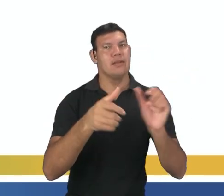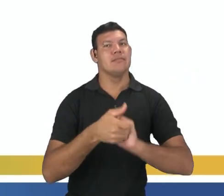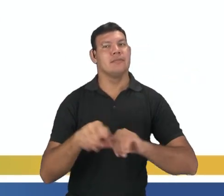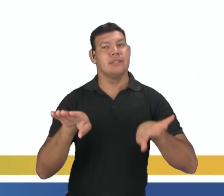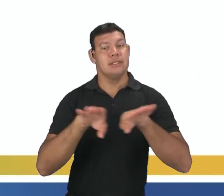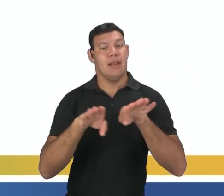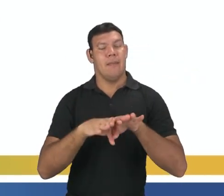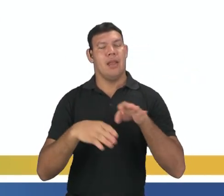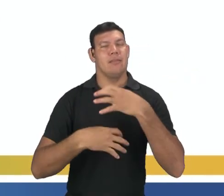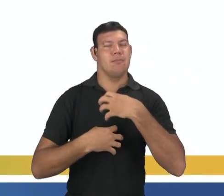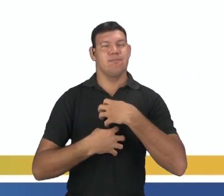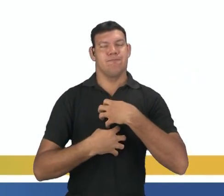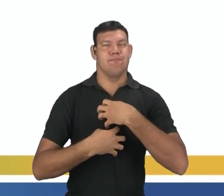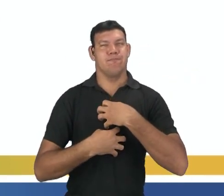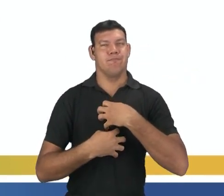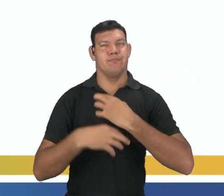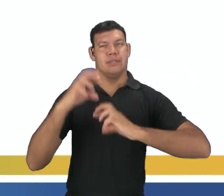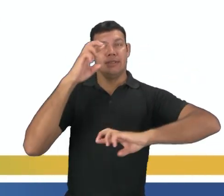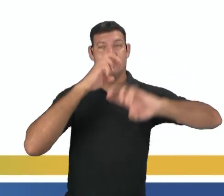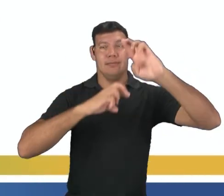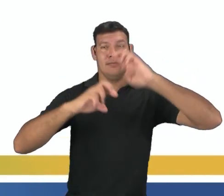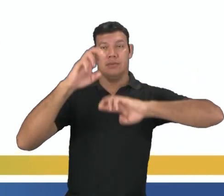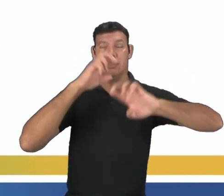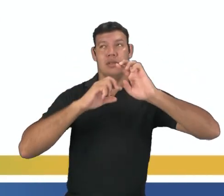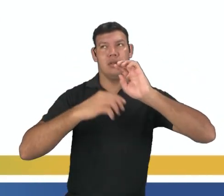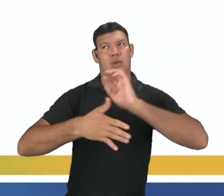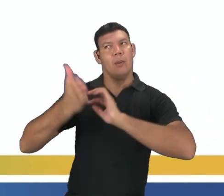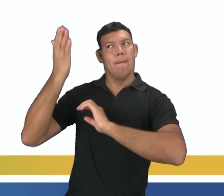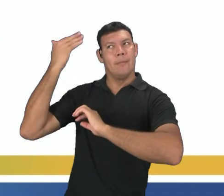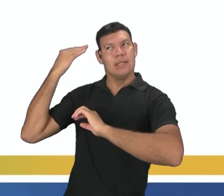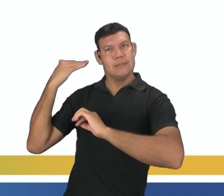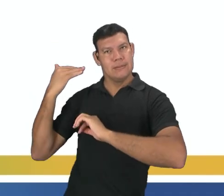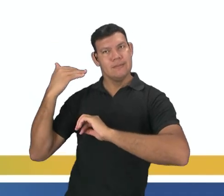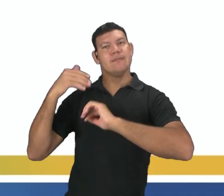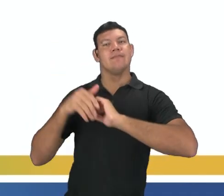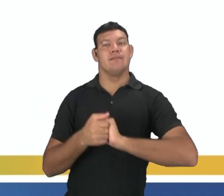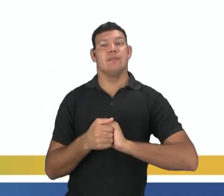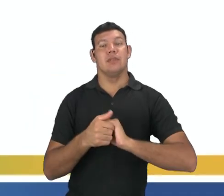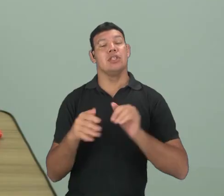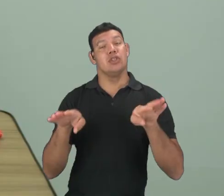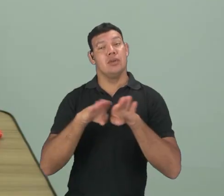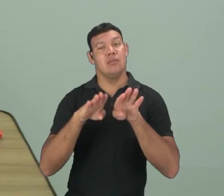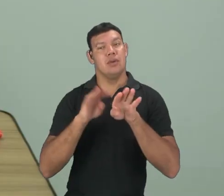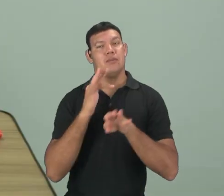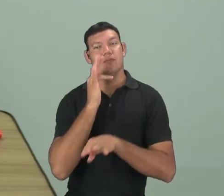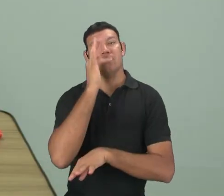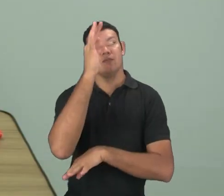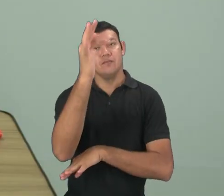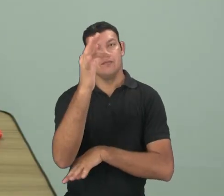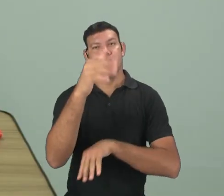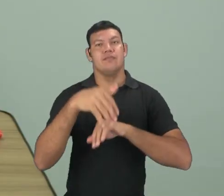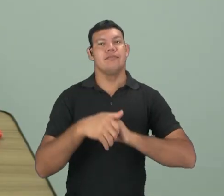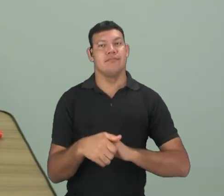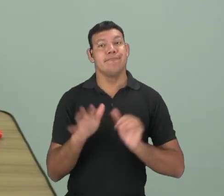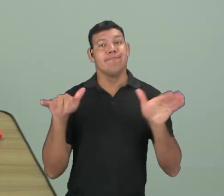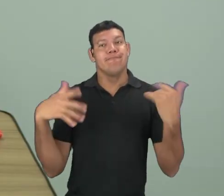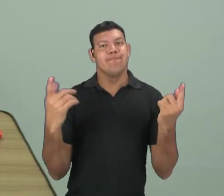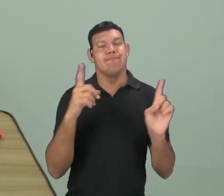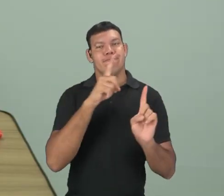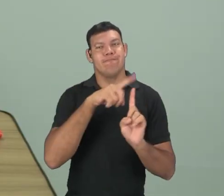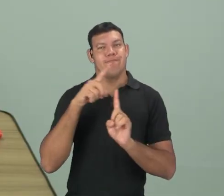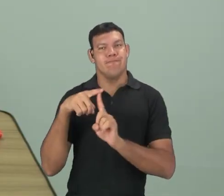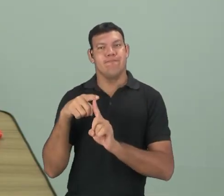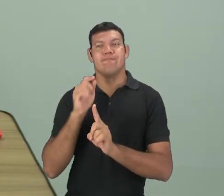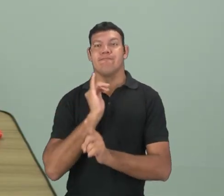Também observa e pode contar o passado anterior e as narrativas futuras, né? Então, esse é o tipo de